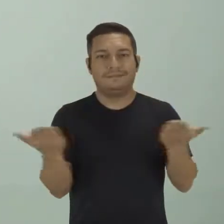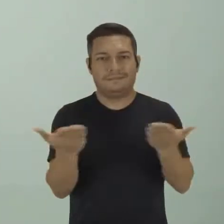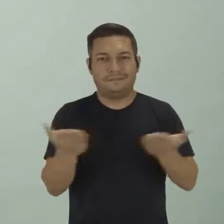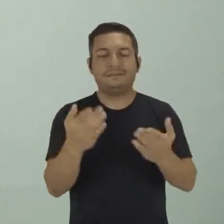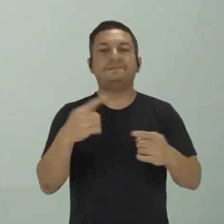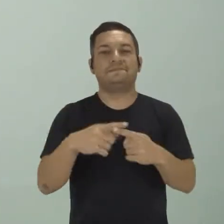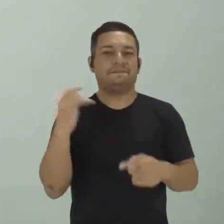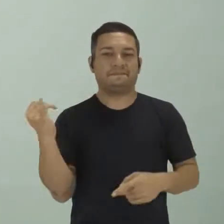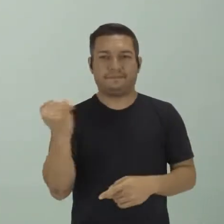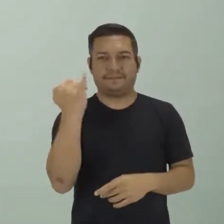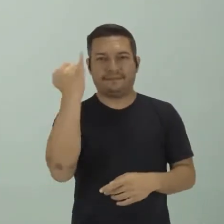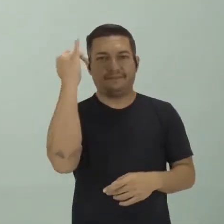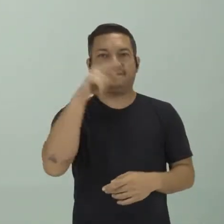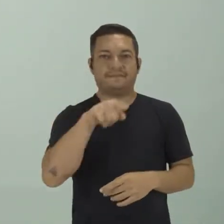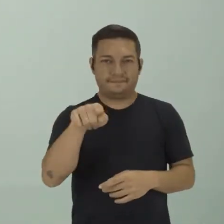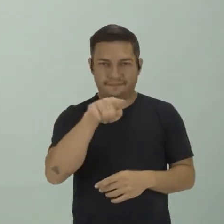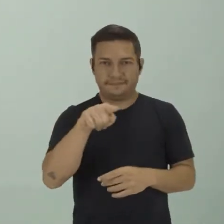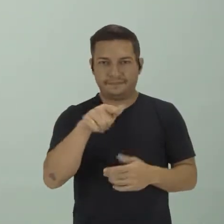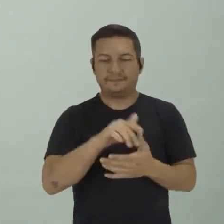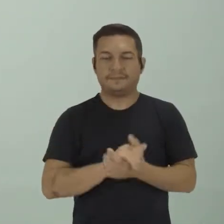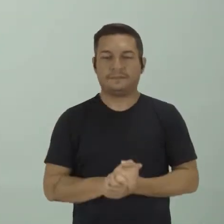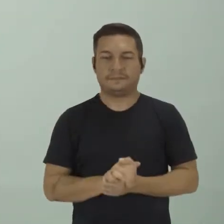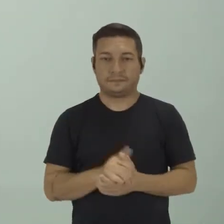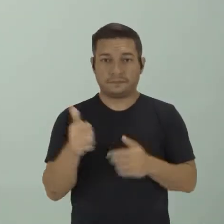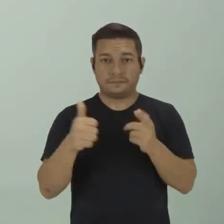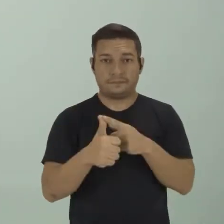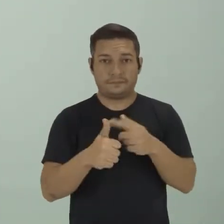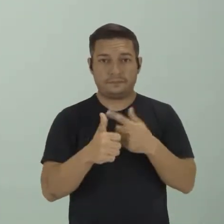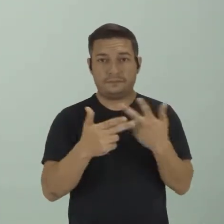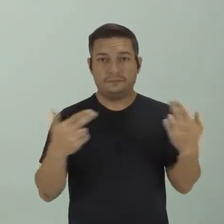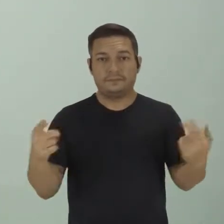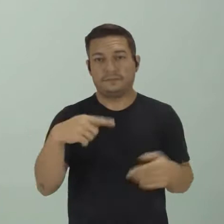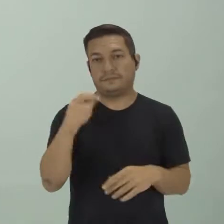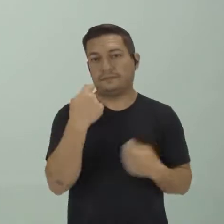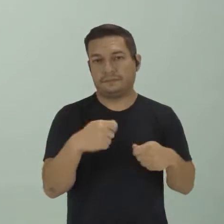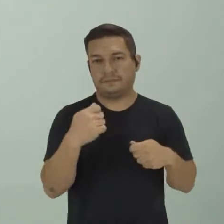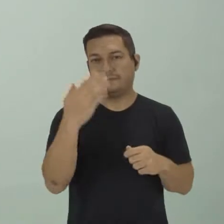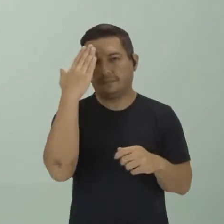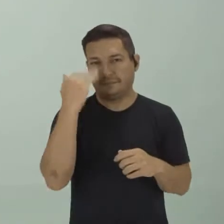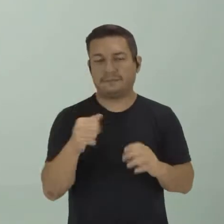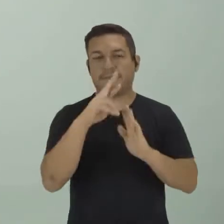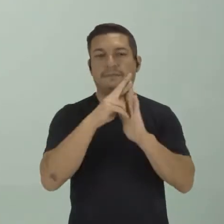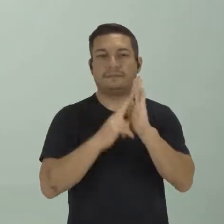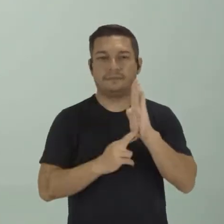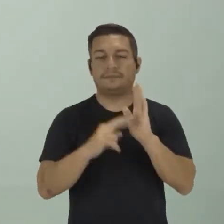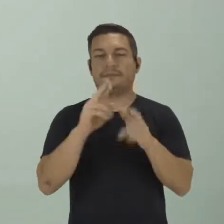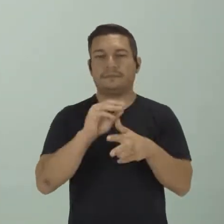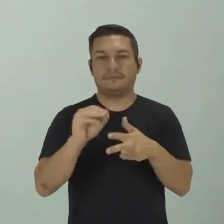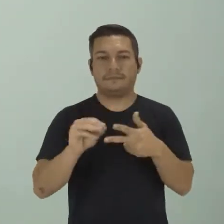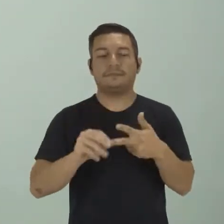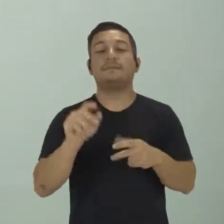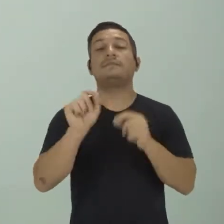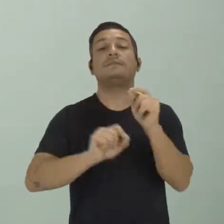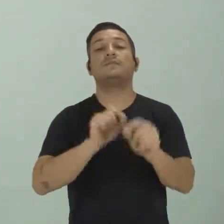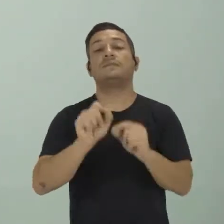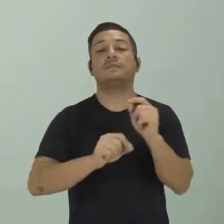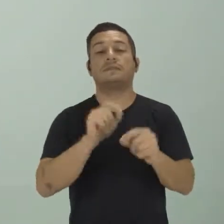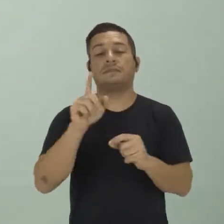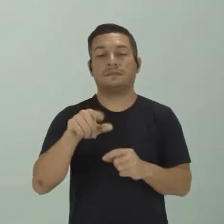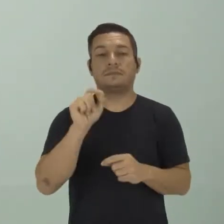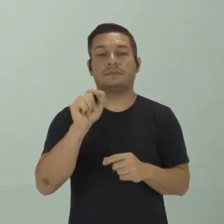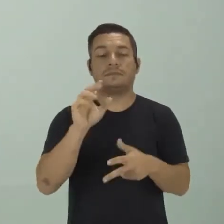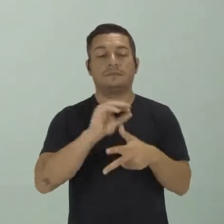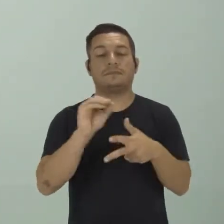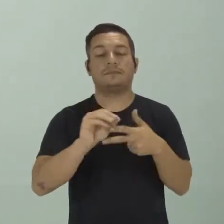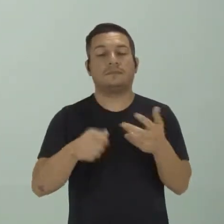porque ela é muito importante para você. A primeira coisa que você precisa saber sobre a redação do Enem é o que é que de fato o